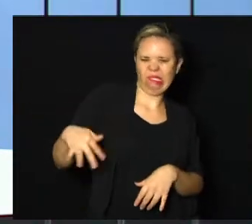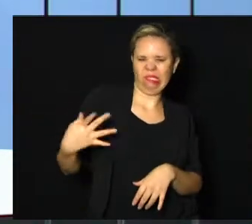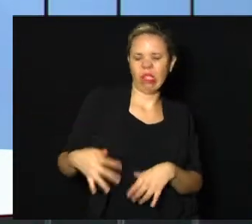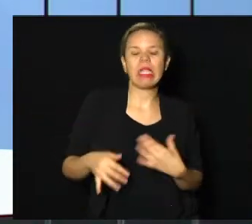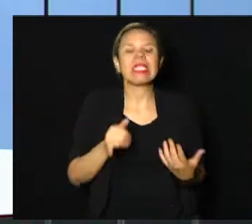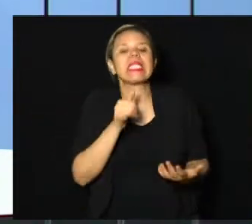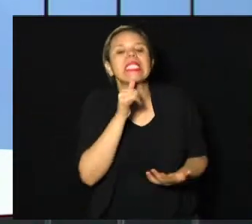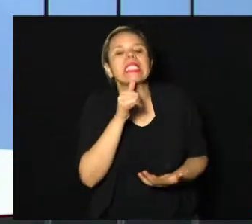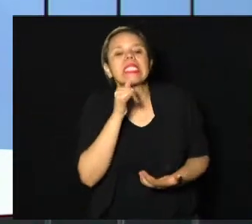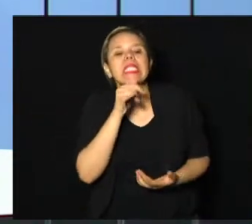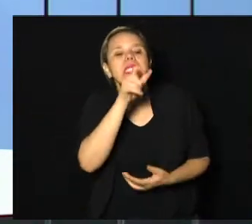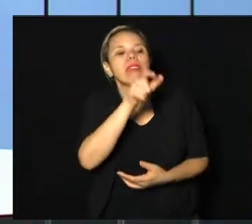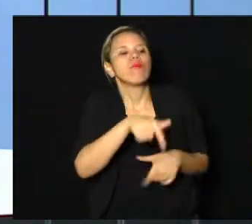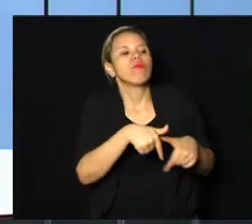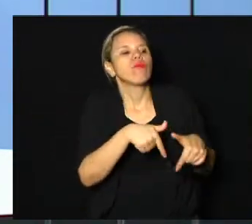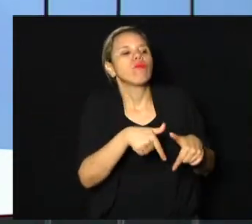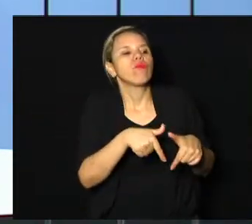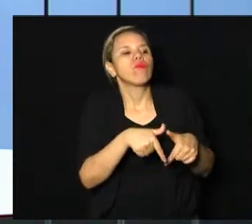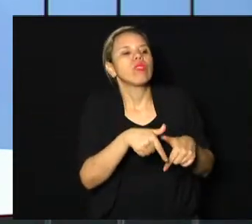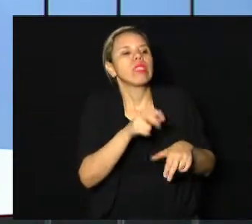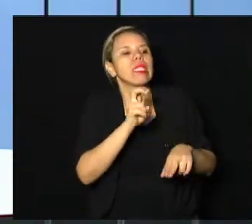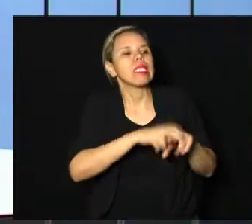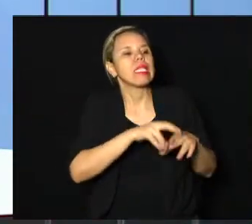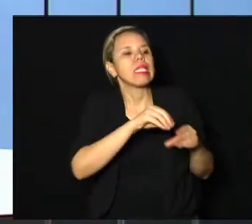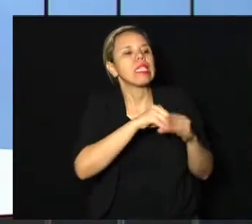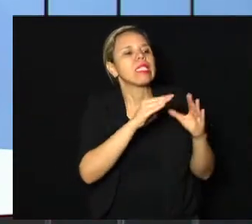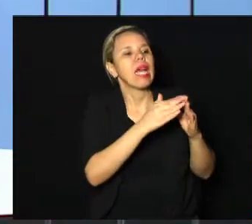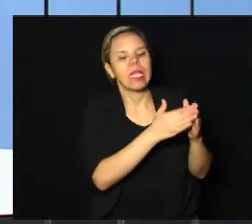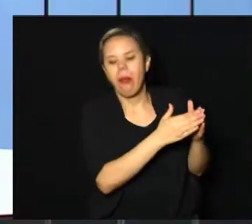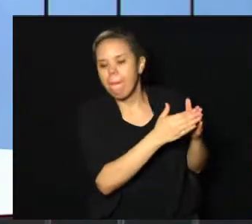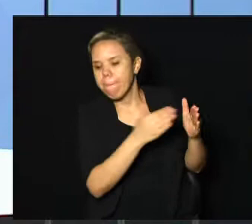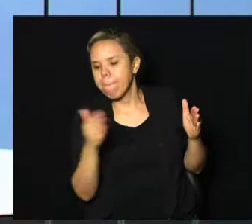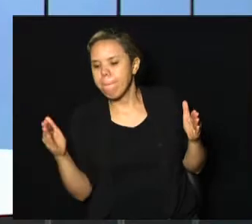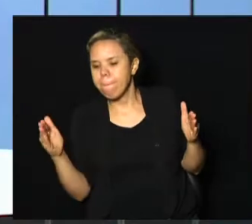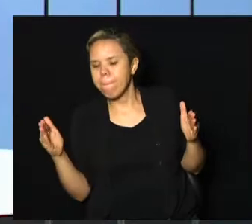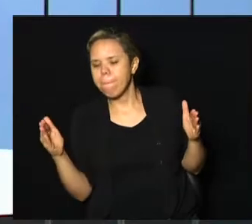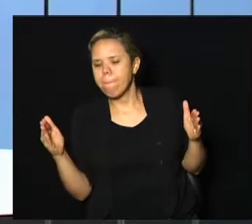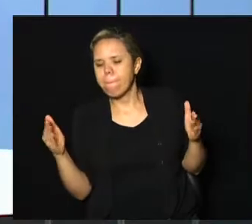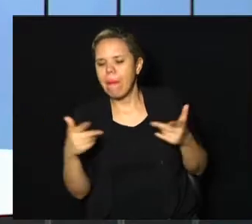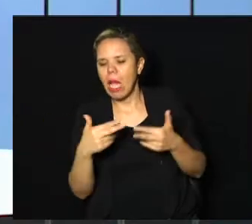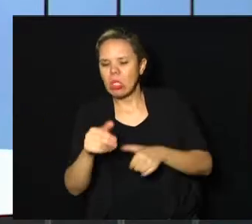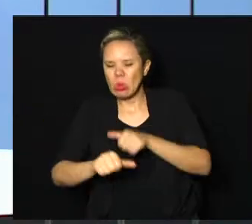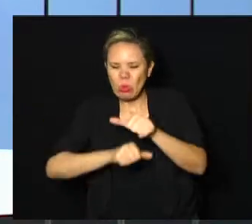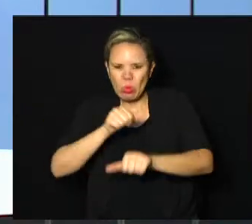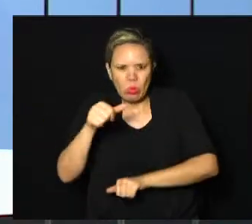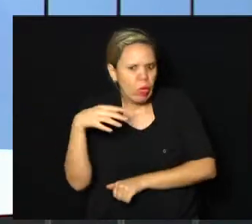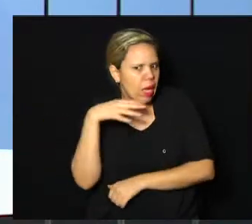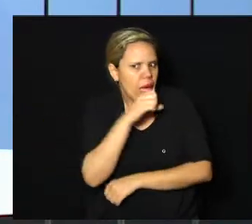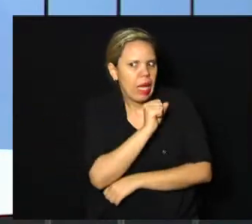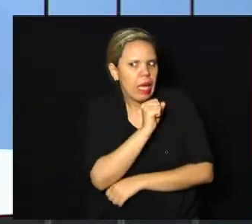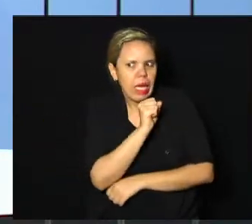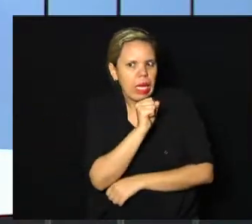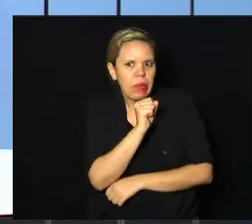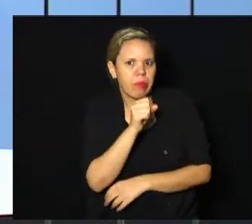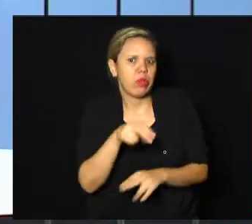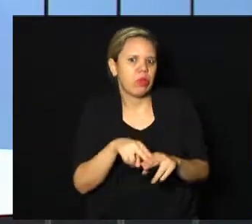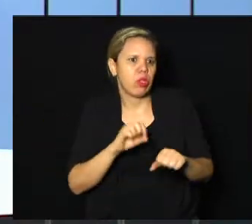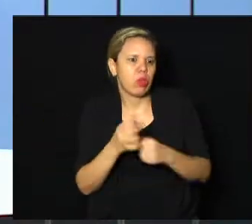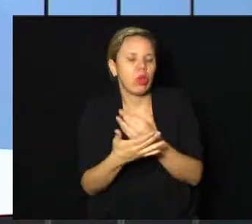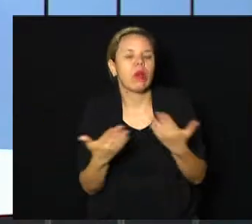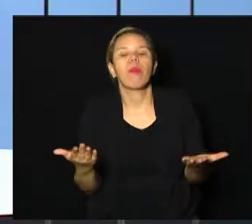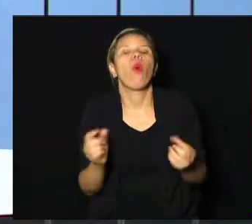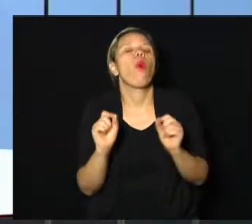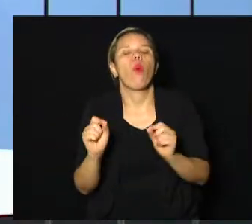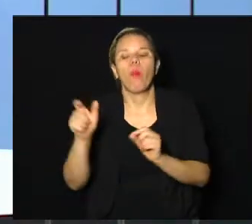doutor, quem está trabalhando de home office nesse período aí que tudo se inverteu de uma forma muito rápida, que medidas que ela